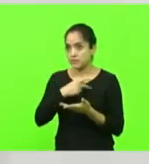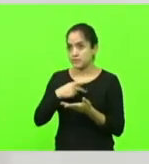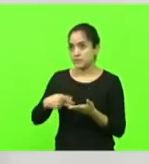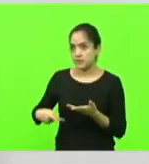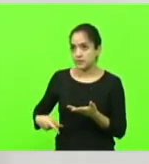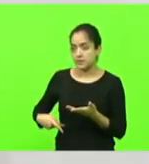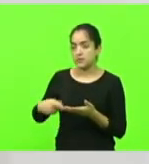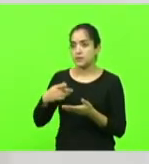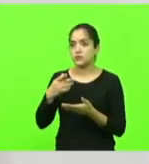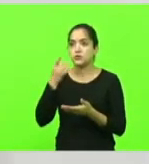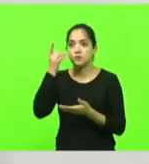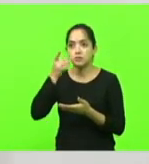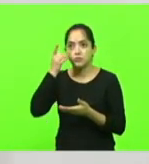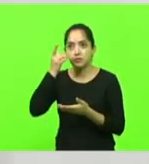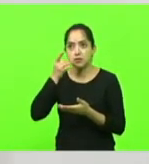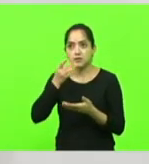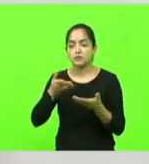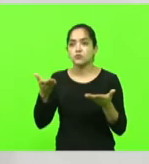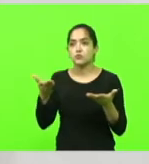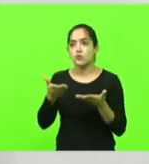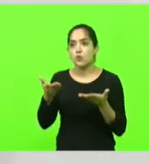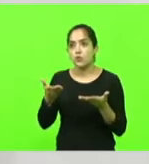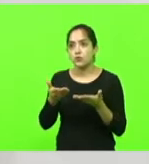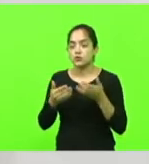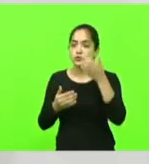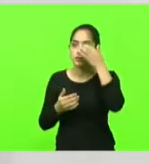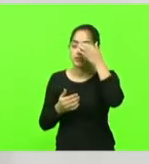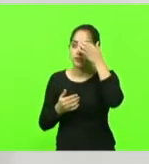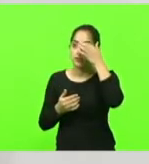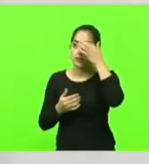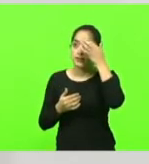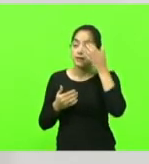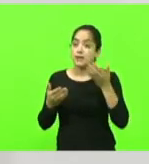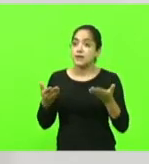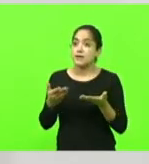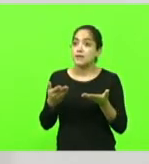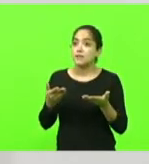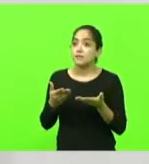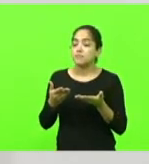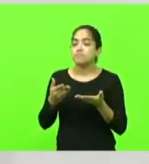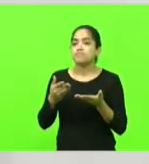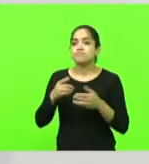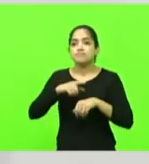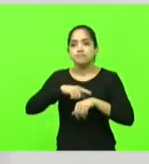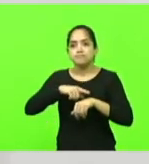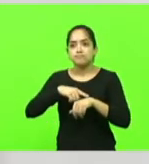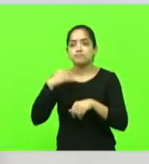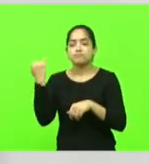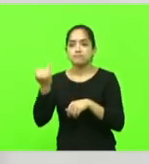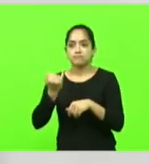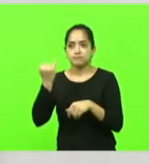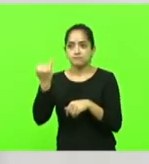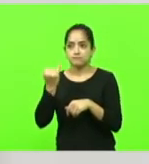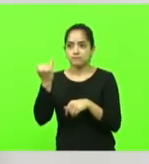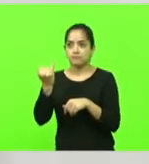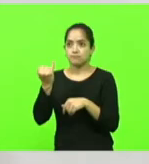deputadas, venho aqui hoje nessa tribuna utilizar esse espaço importante para tratar, Berlanda, sobre